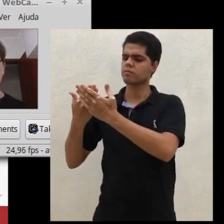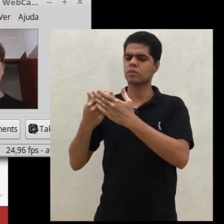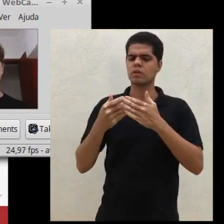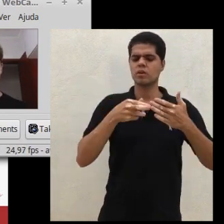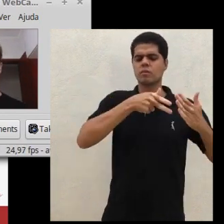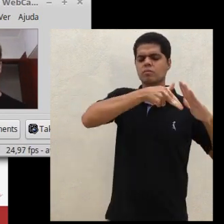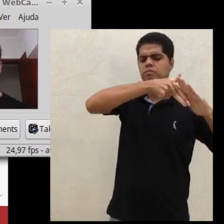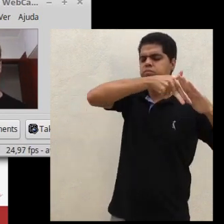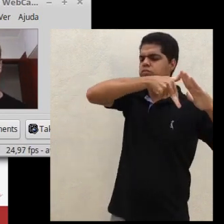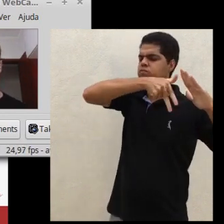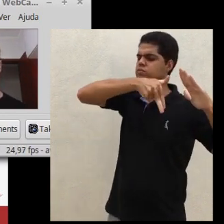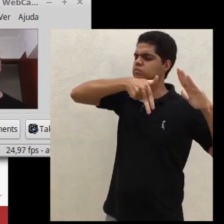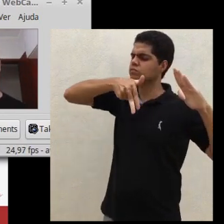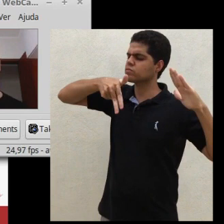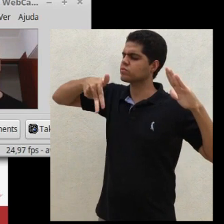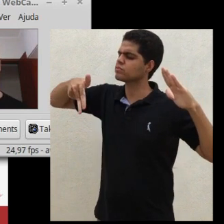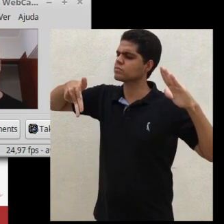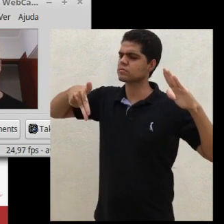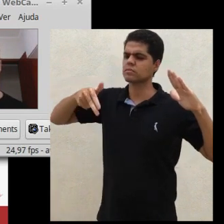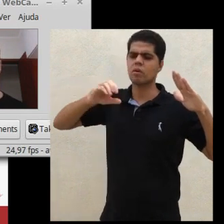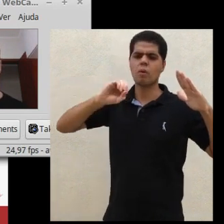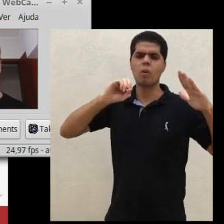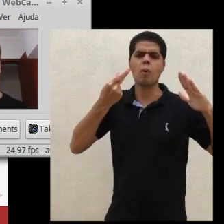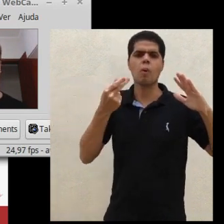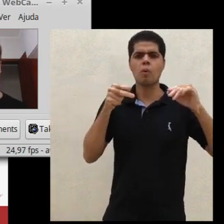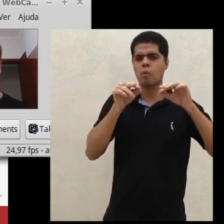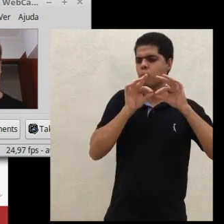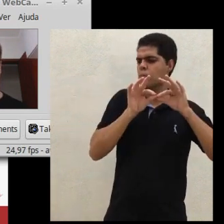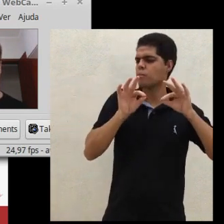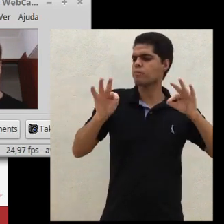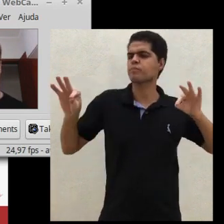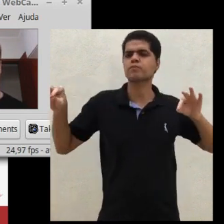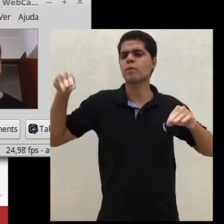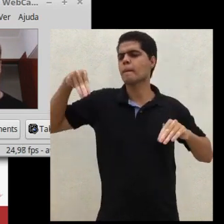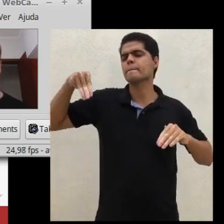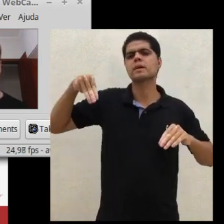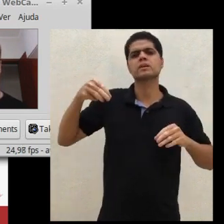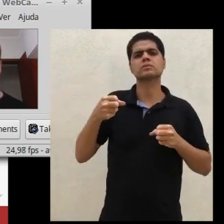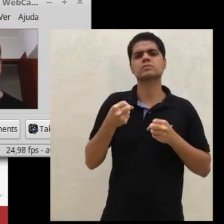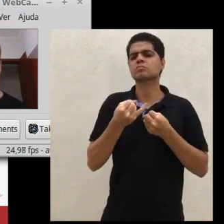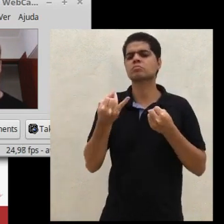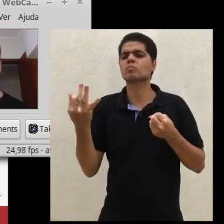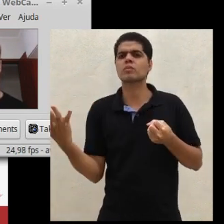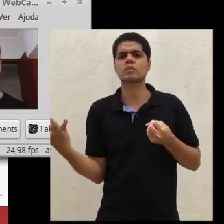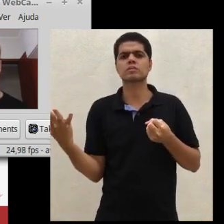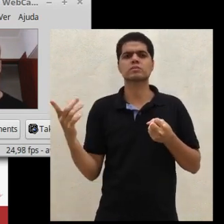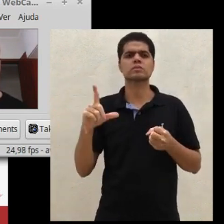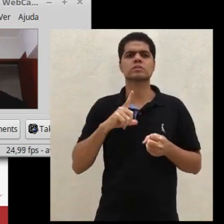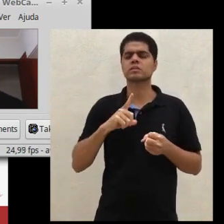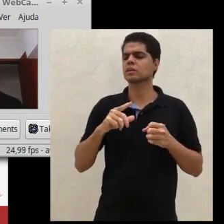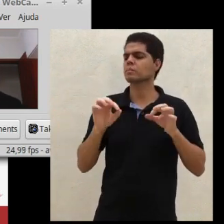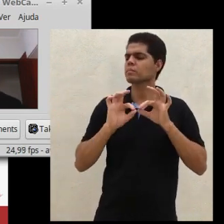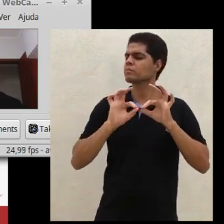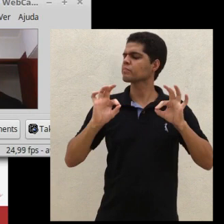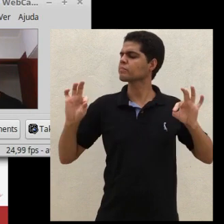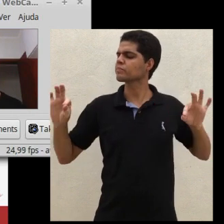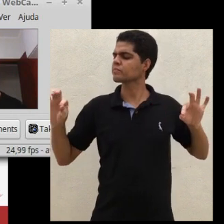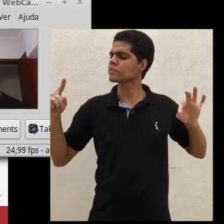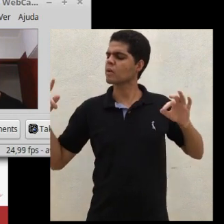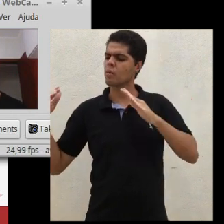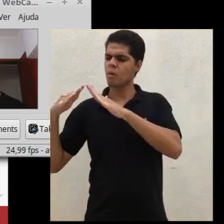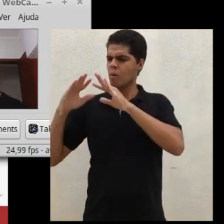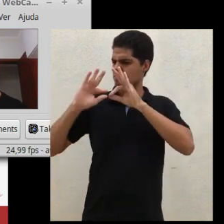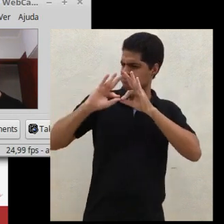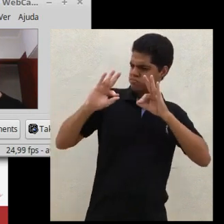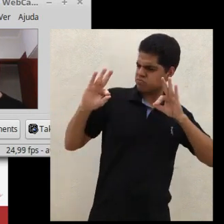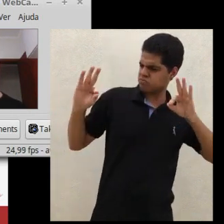de quantos passos ou quantos metros, né, a sua escola que era longe deixa de